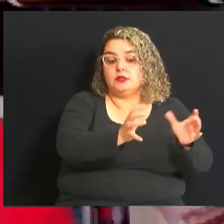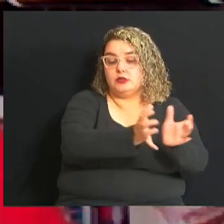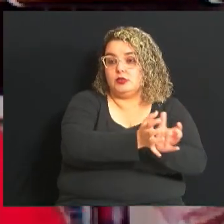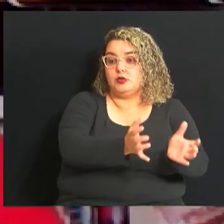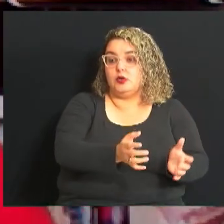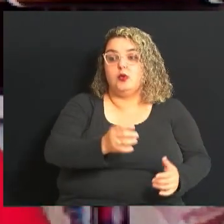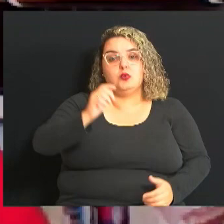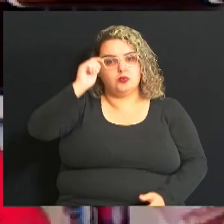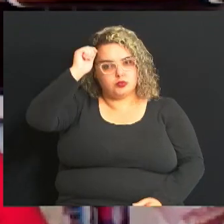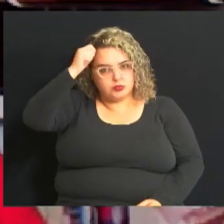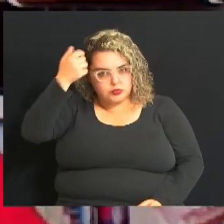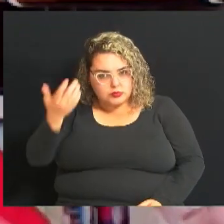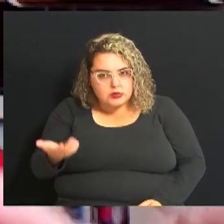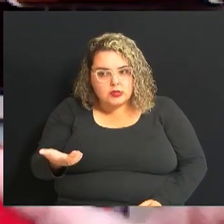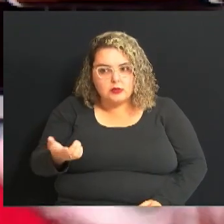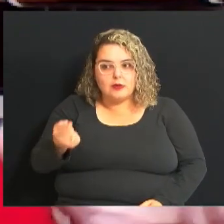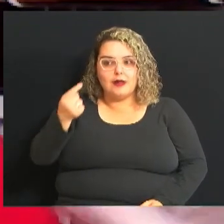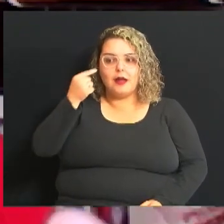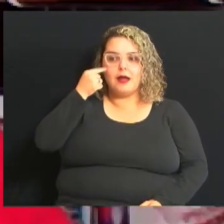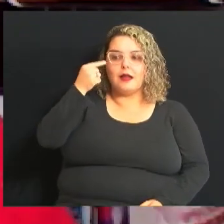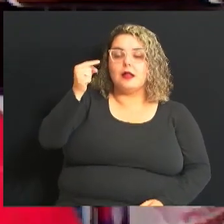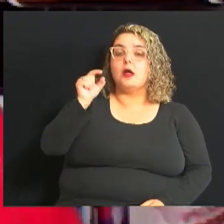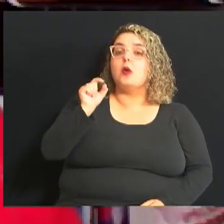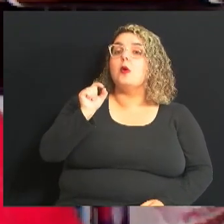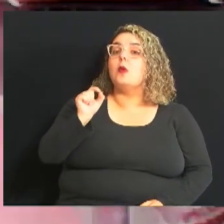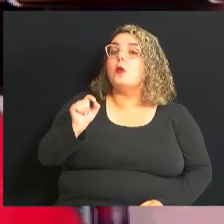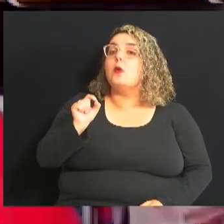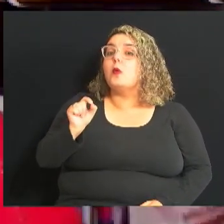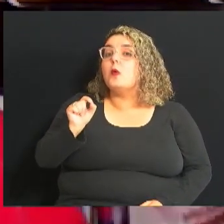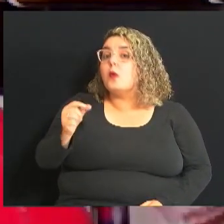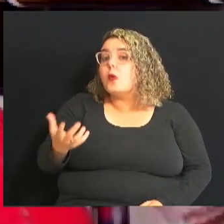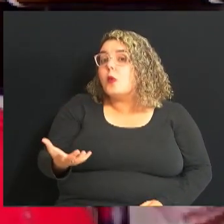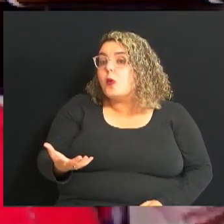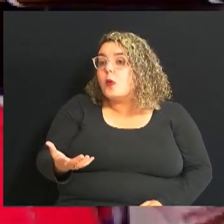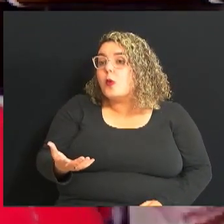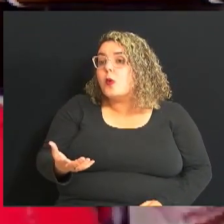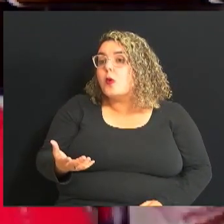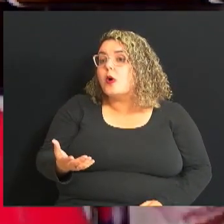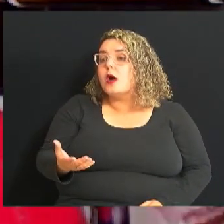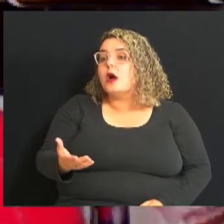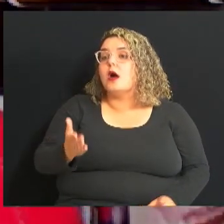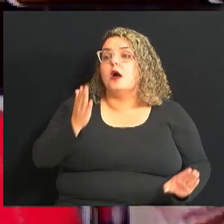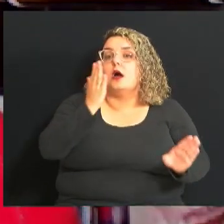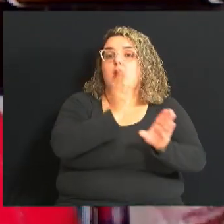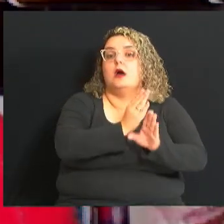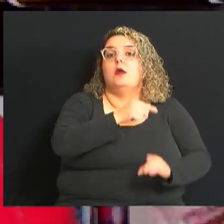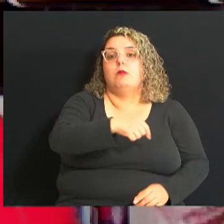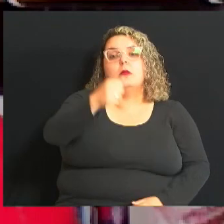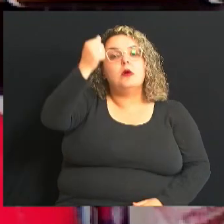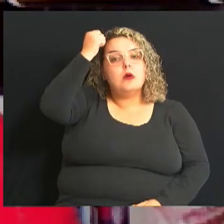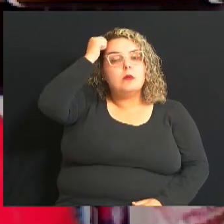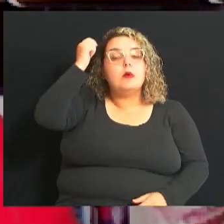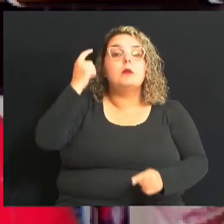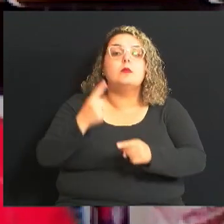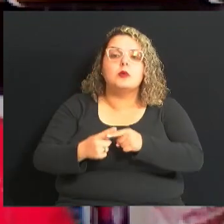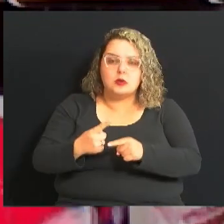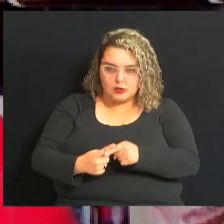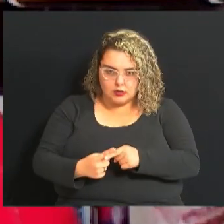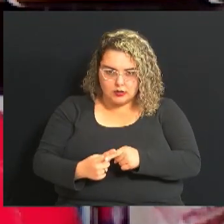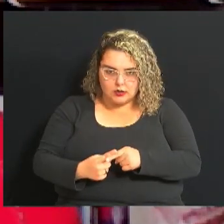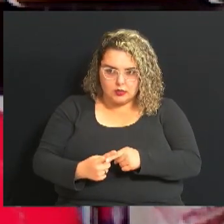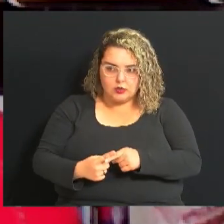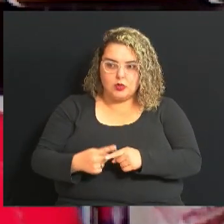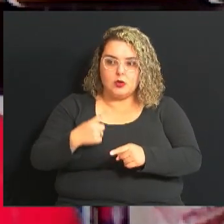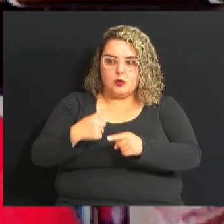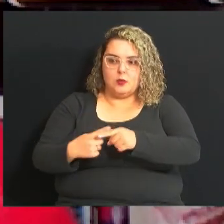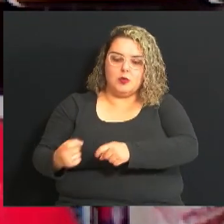negros, a tendência é localizar neles os culpados. Por quê? Porque o poder e